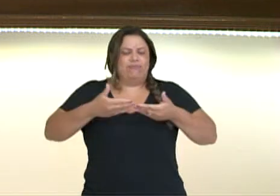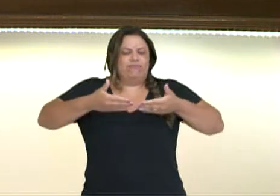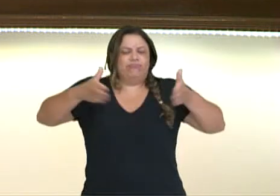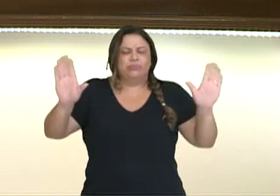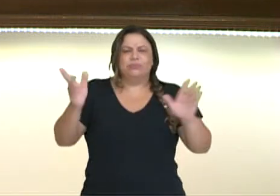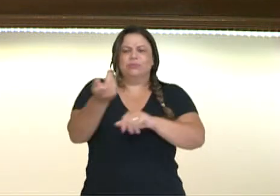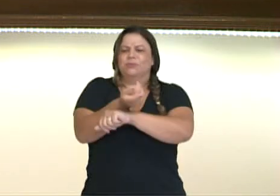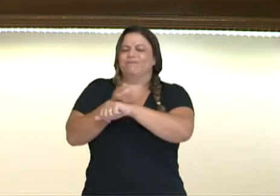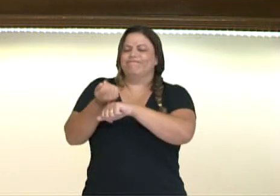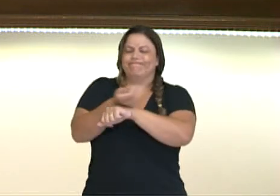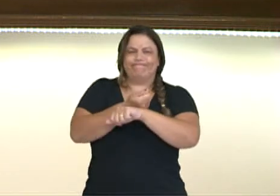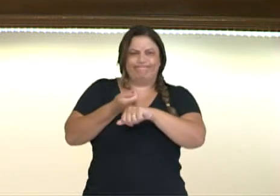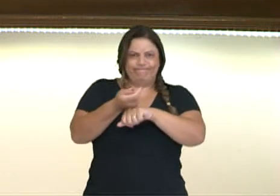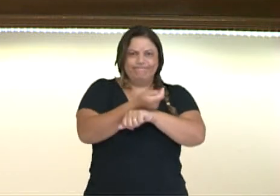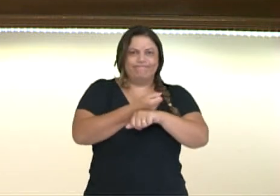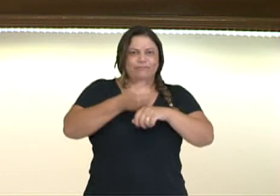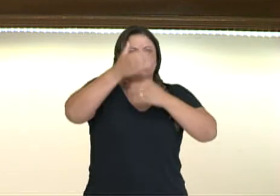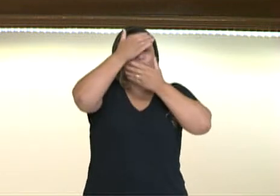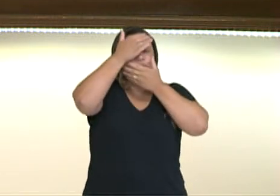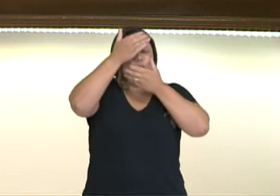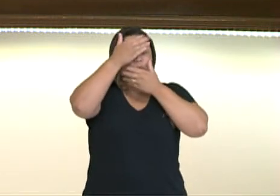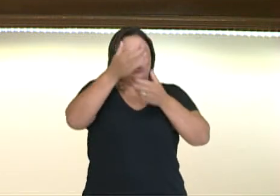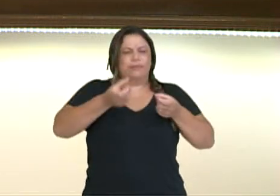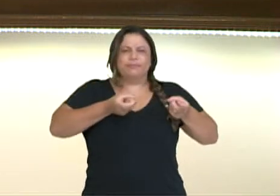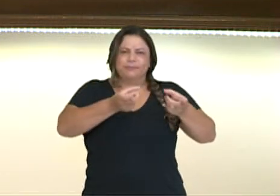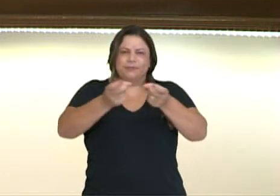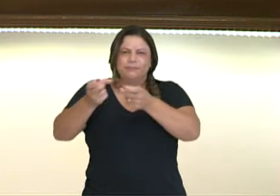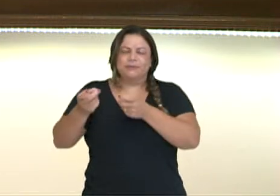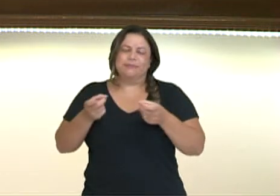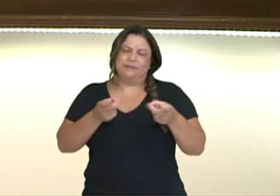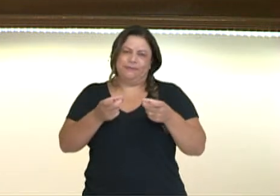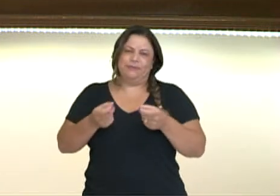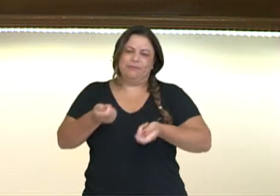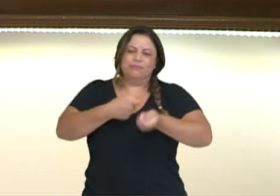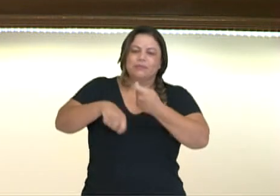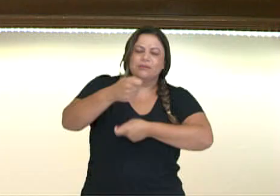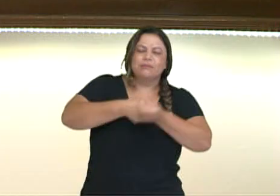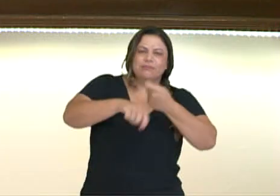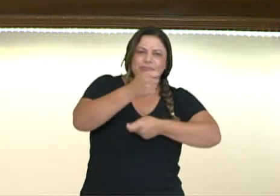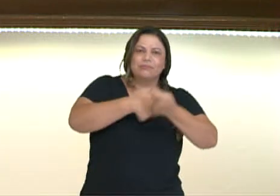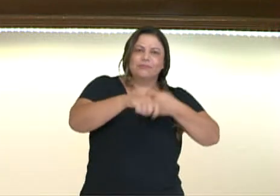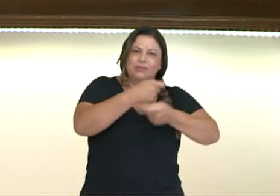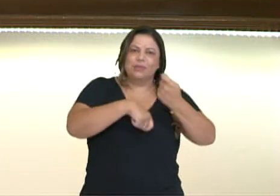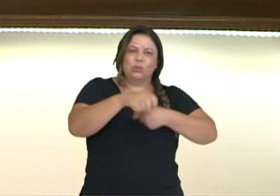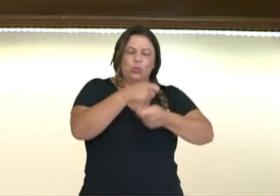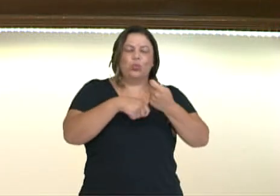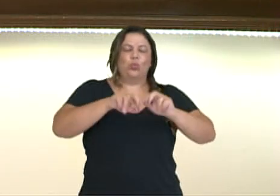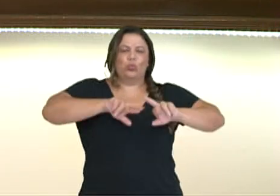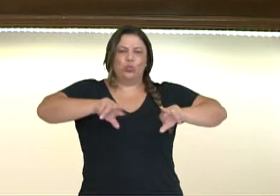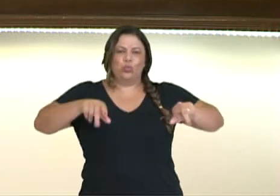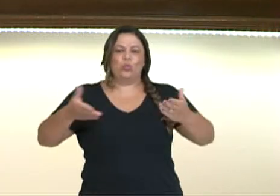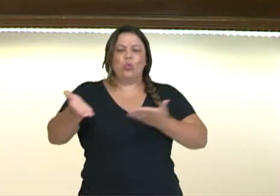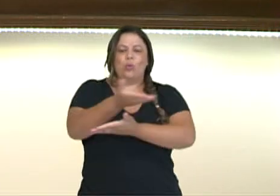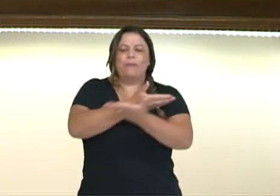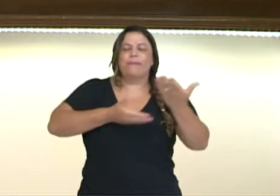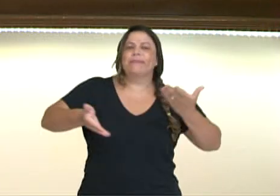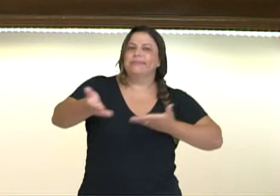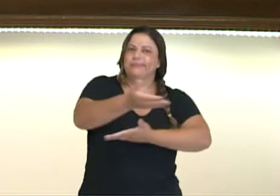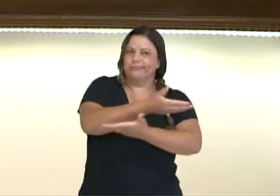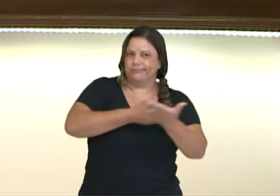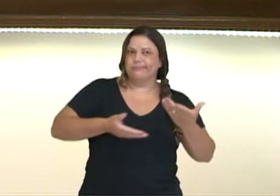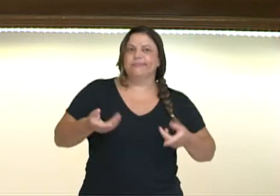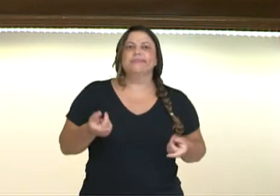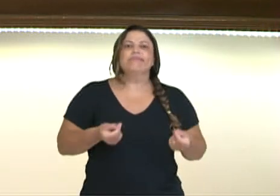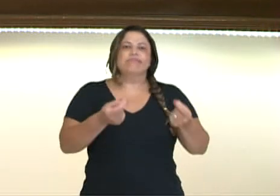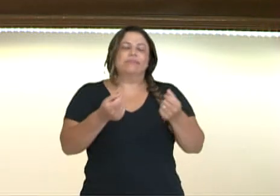capital, muito dinheiro na compra e venda de produtos exclusivos vindos do Oriente, criando rotas de comércio. Então essas pessoas, além do